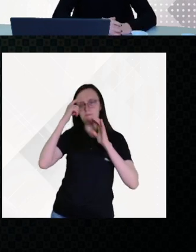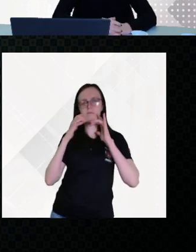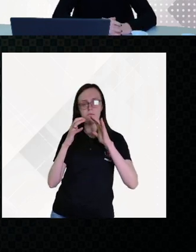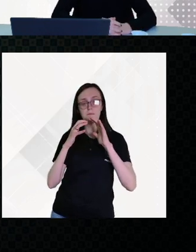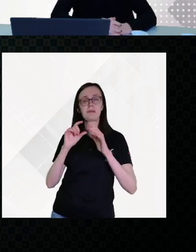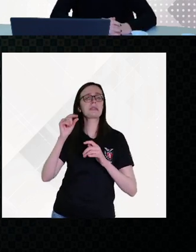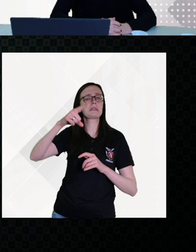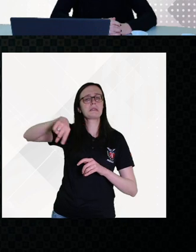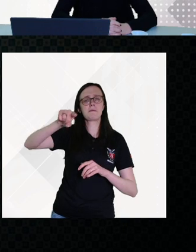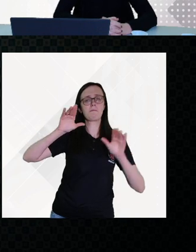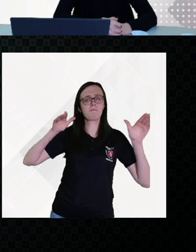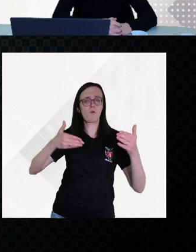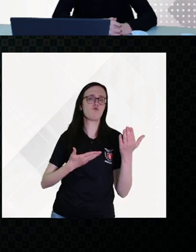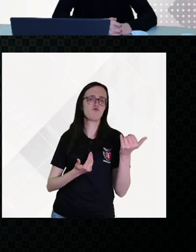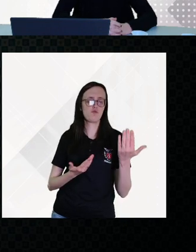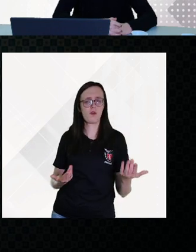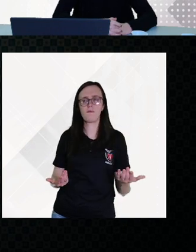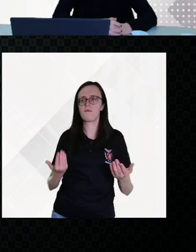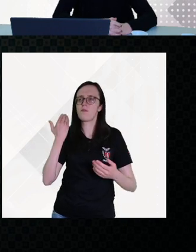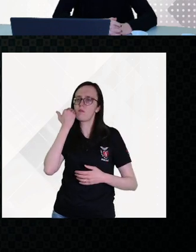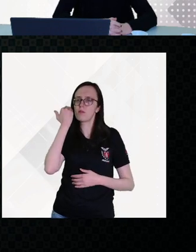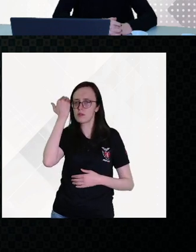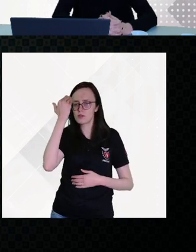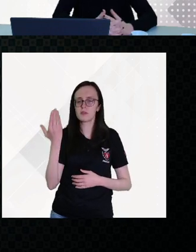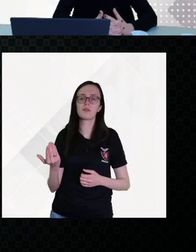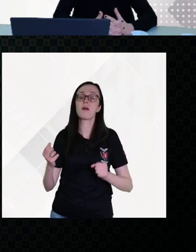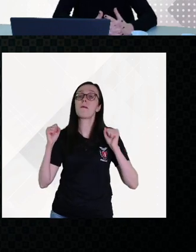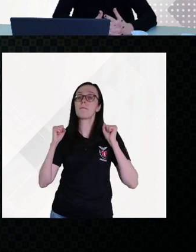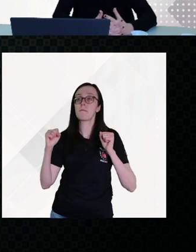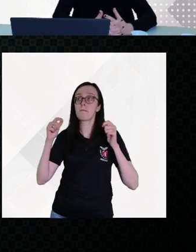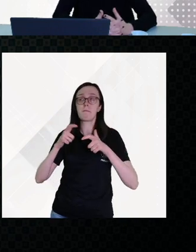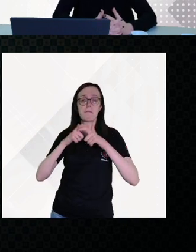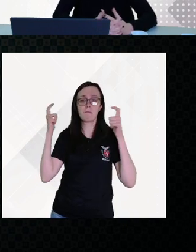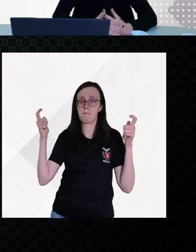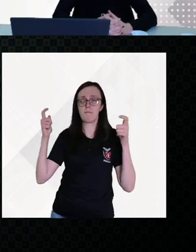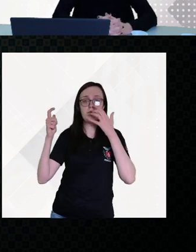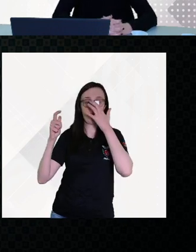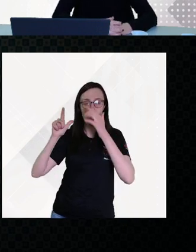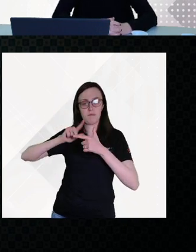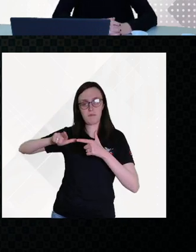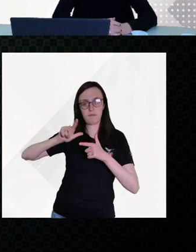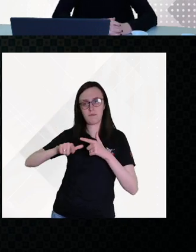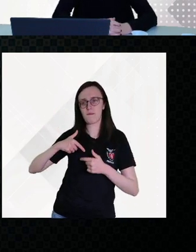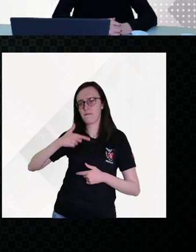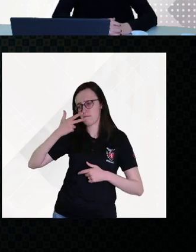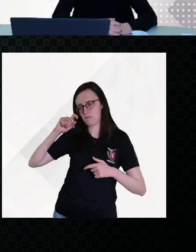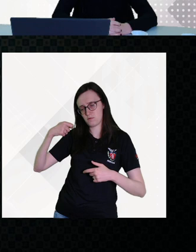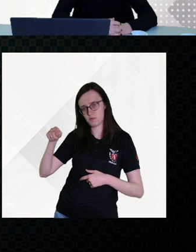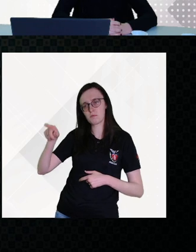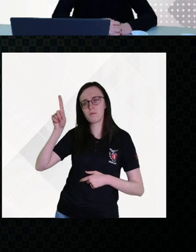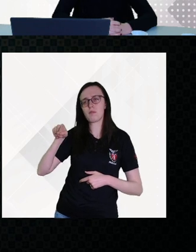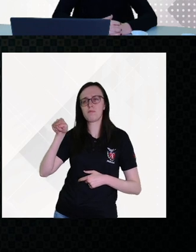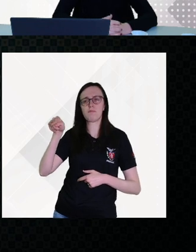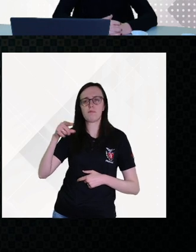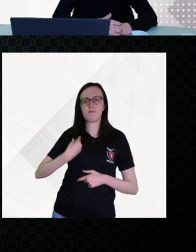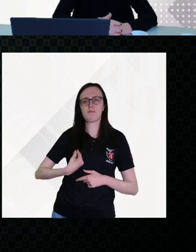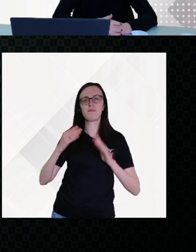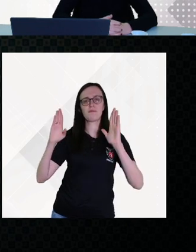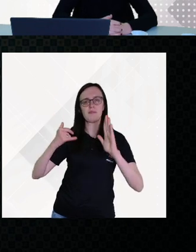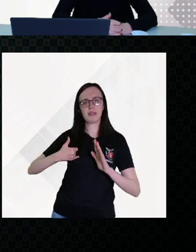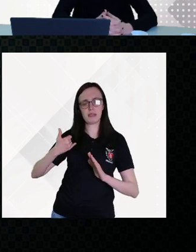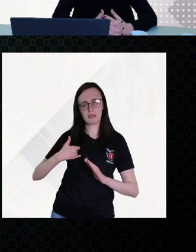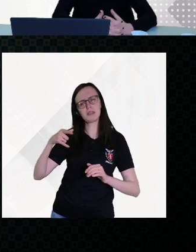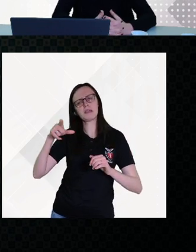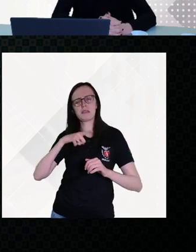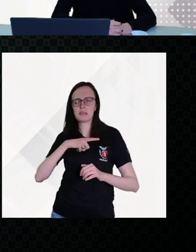com jovem, né, adolescente, pode ter. A maior causa do traumatismo craniocefálico é acidente de moto. Então, há uma